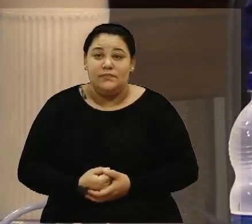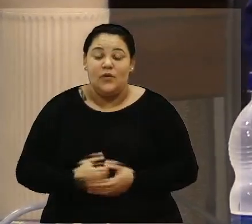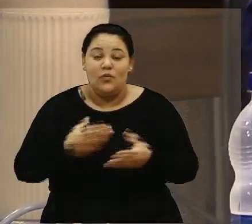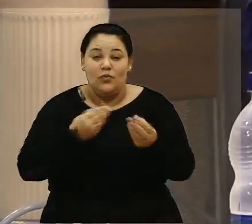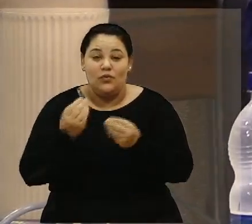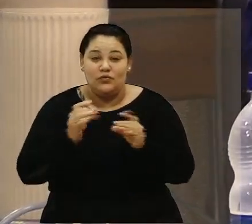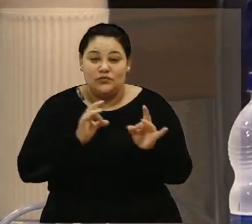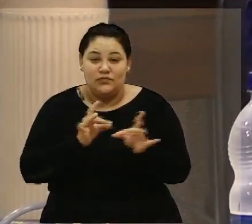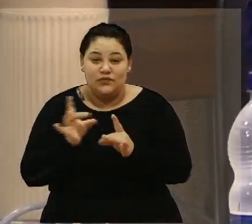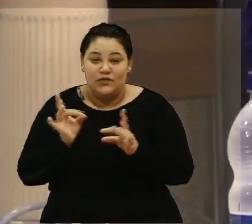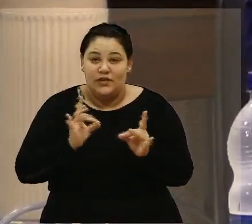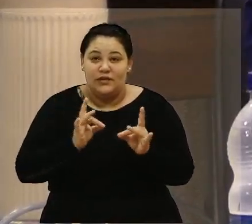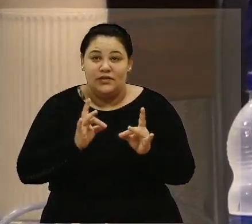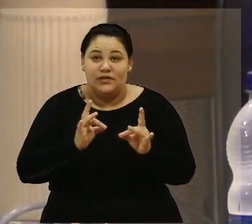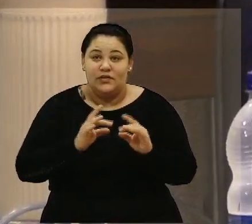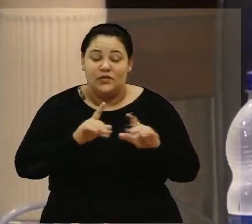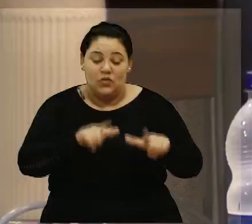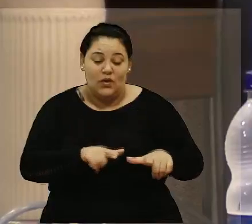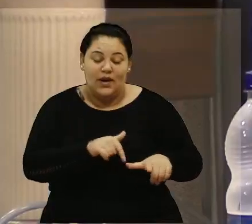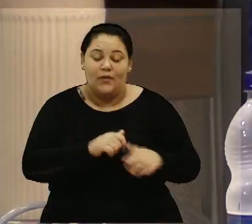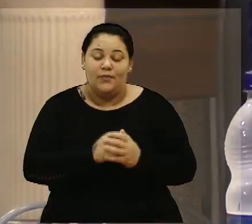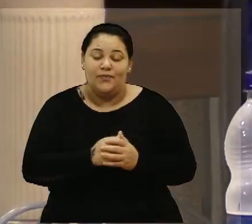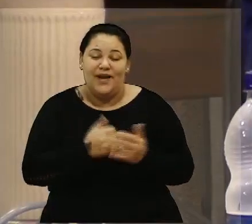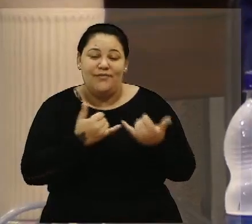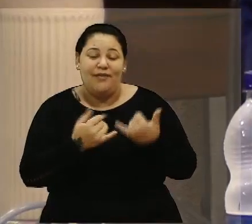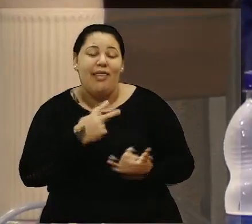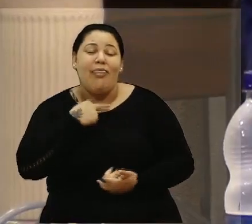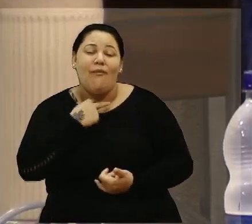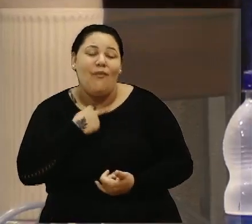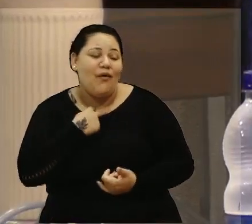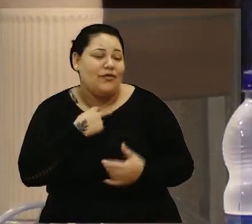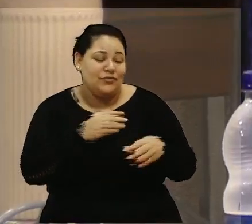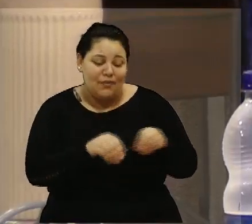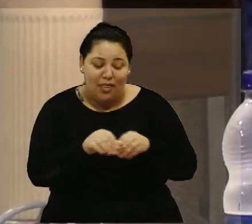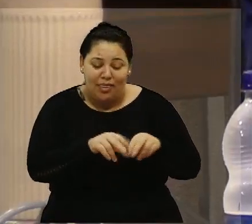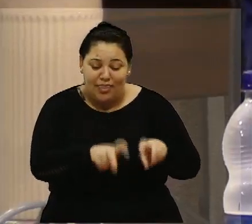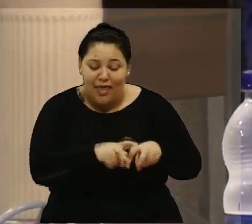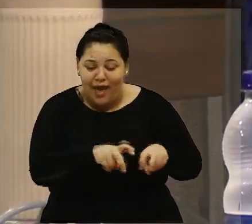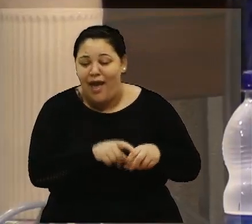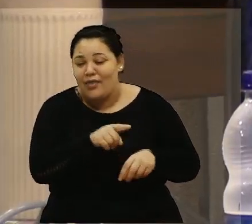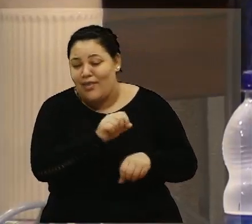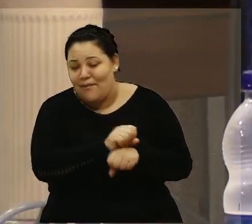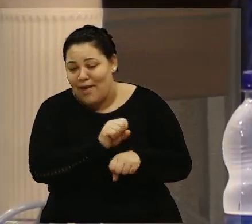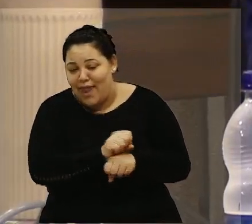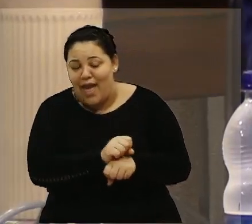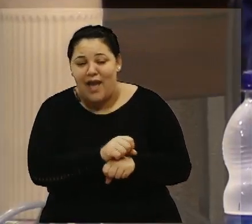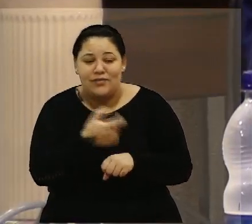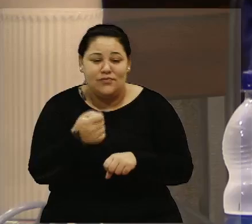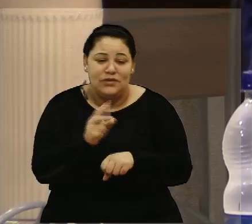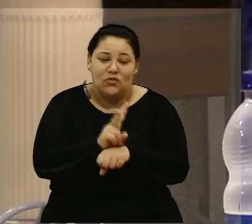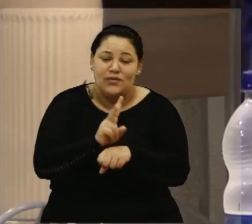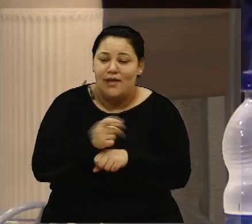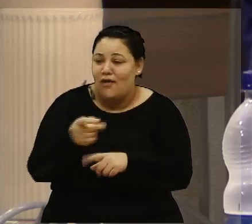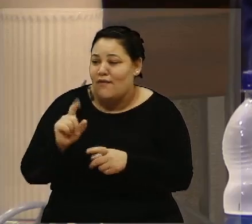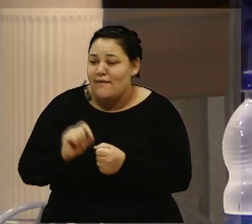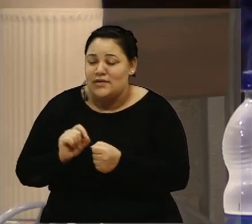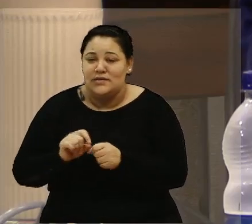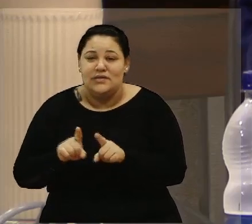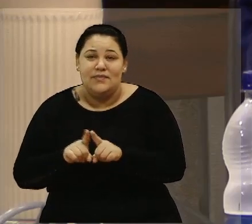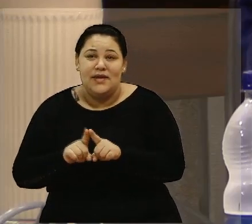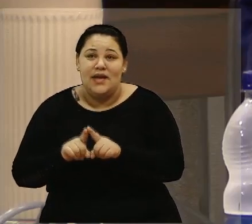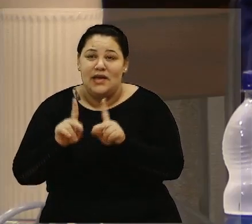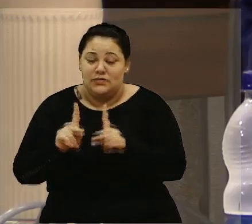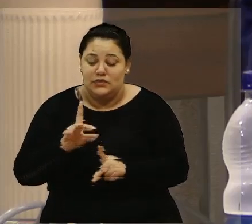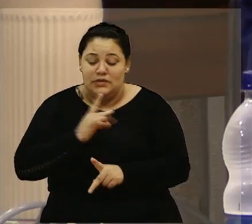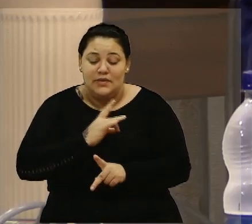suas propriedades. Ah, tu não pode mais produzir, tu fica engessado, tu tem que cuidar o que tu vai fazer. O pessoal fica com medo e